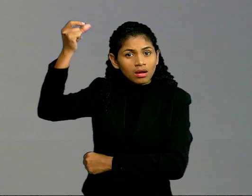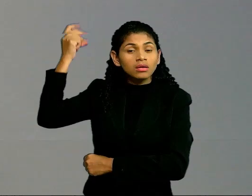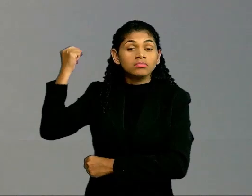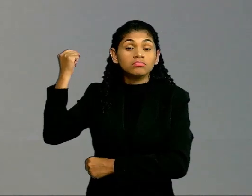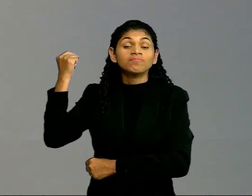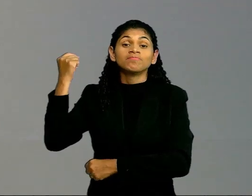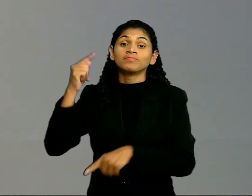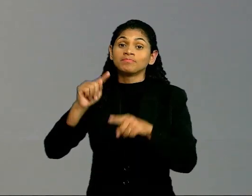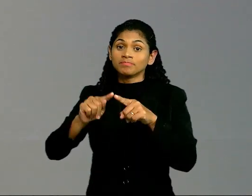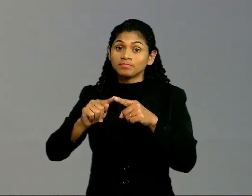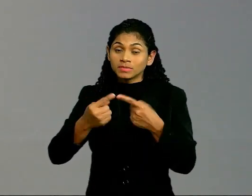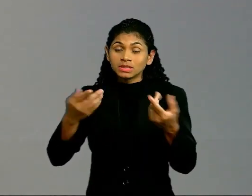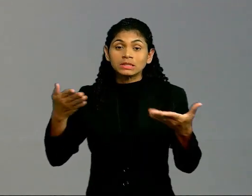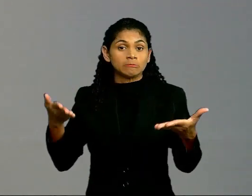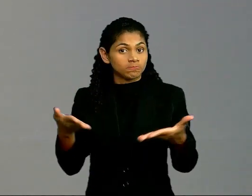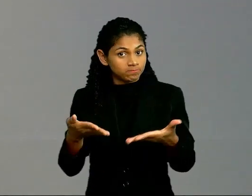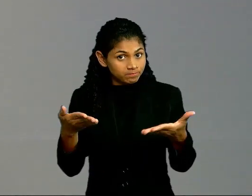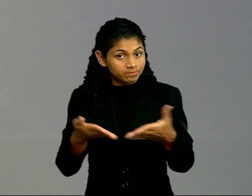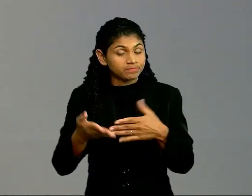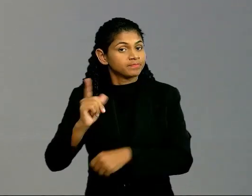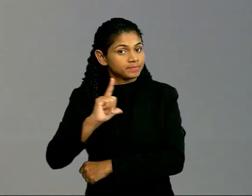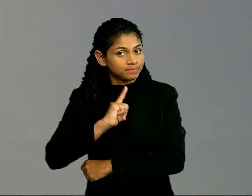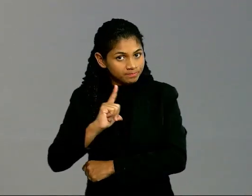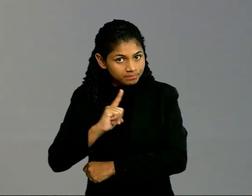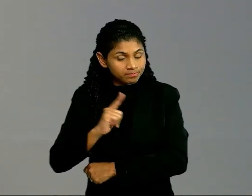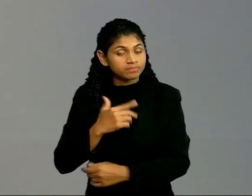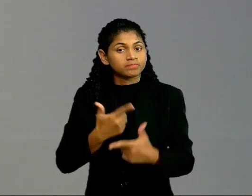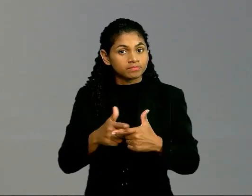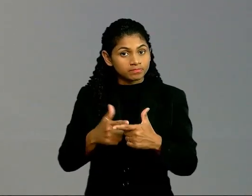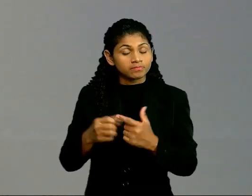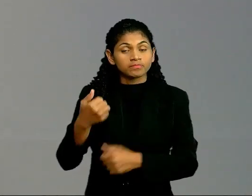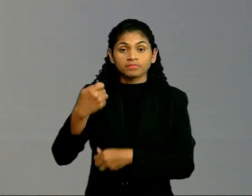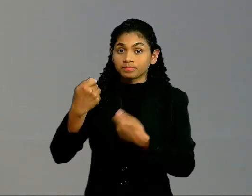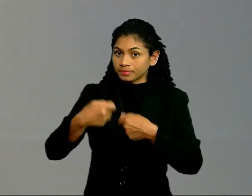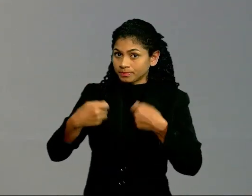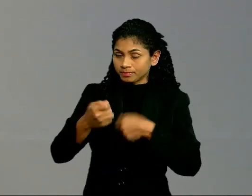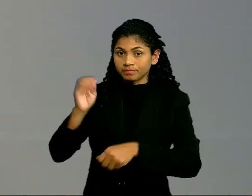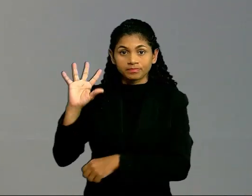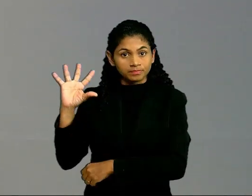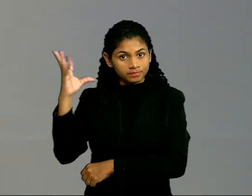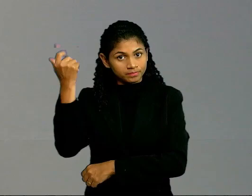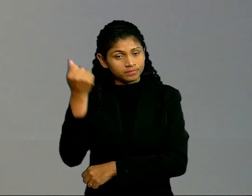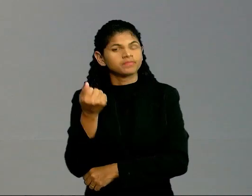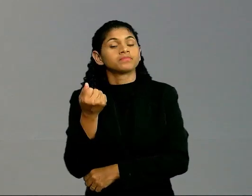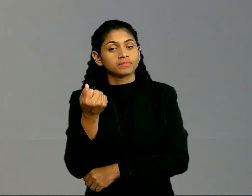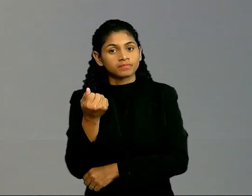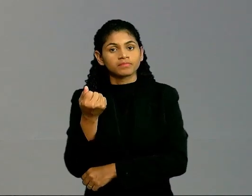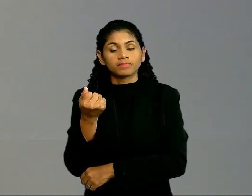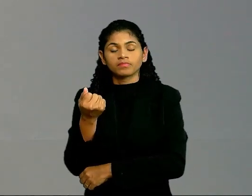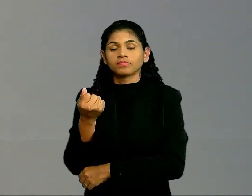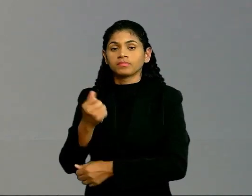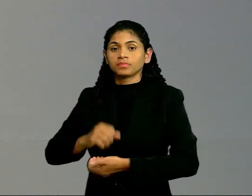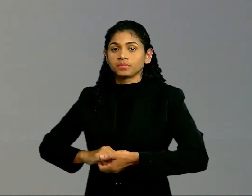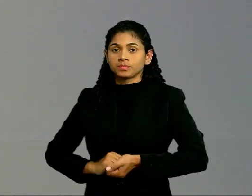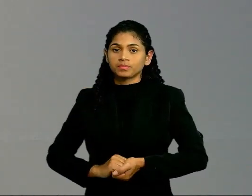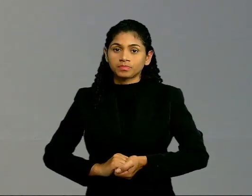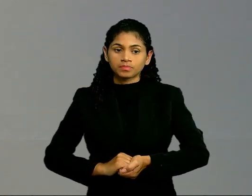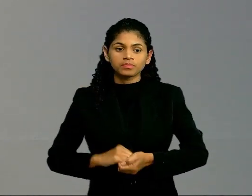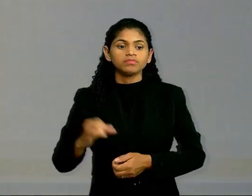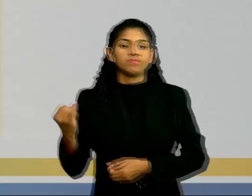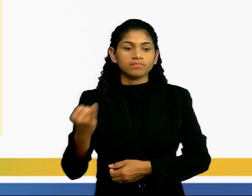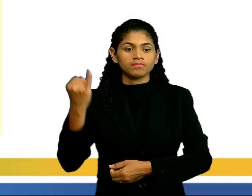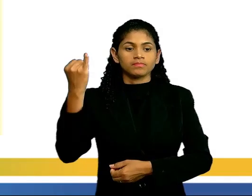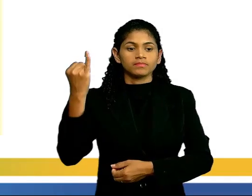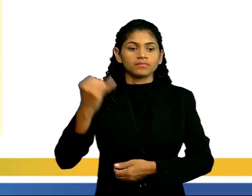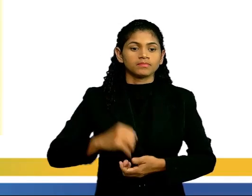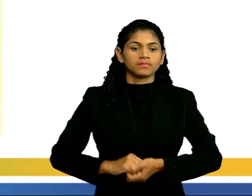realidade. É um problema persistente, é um problema que precisa ser resolvido. E isso que torna essa obra tão grandiosa